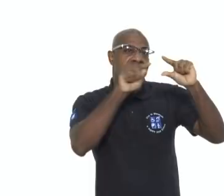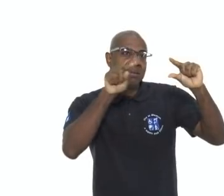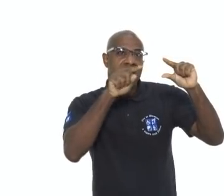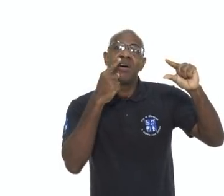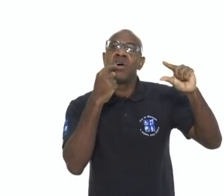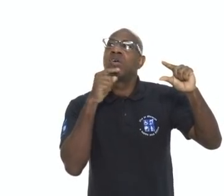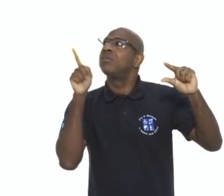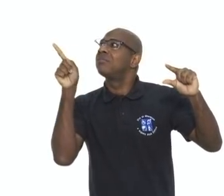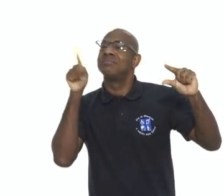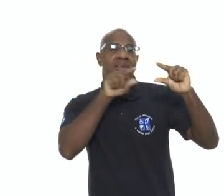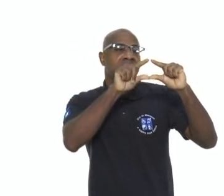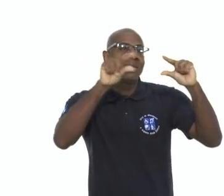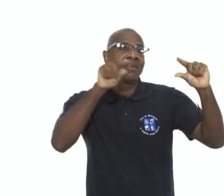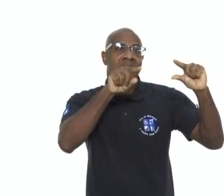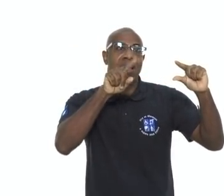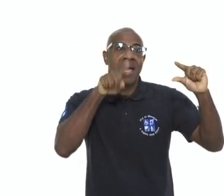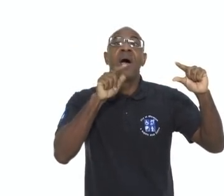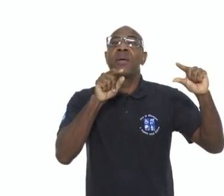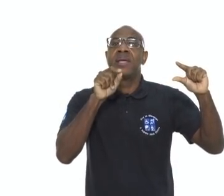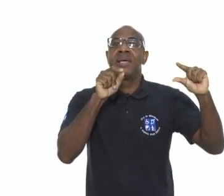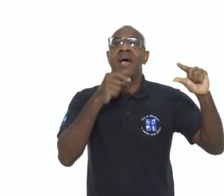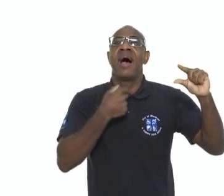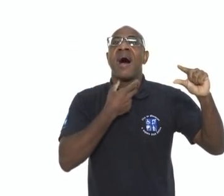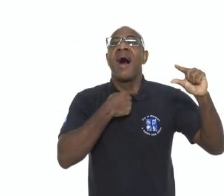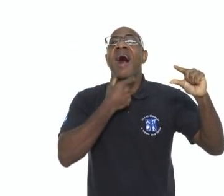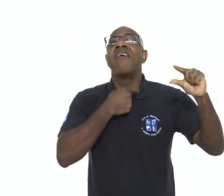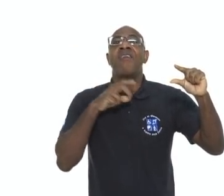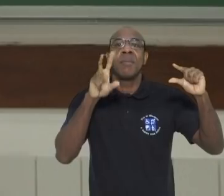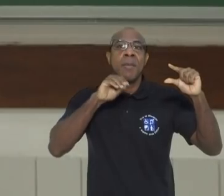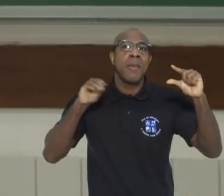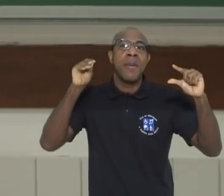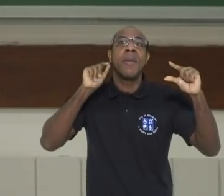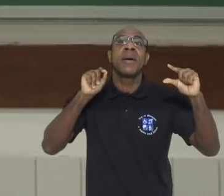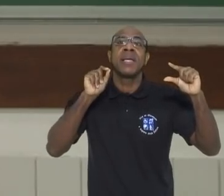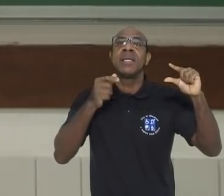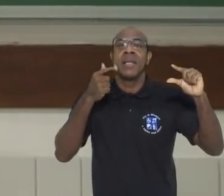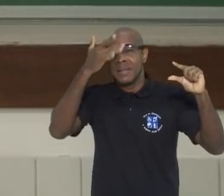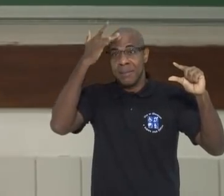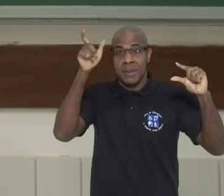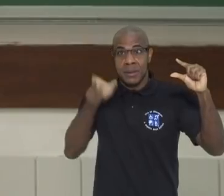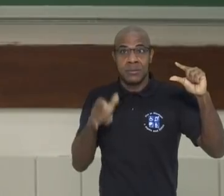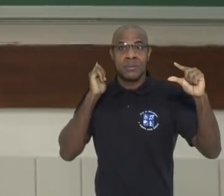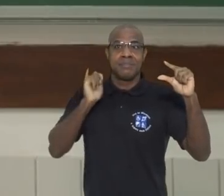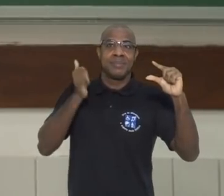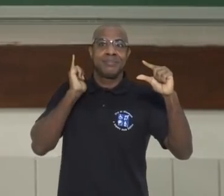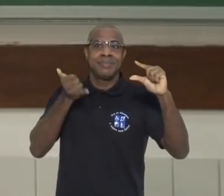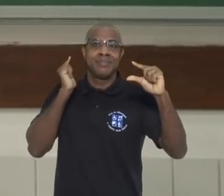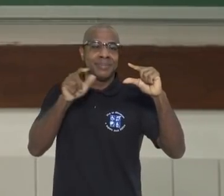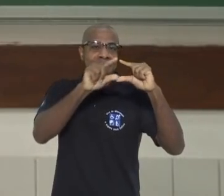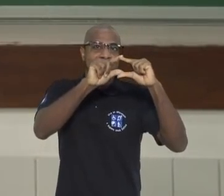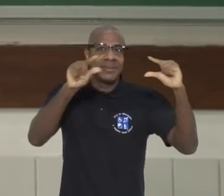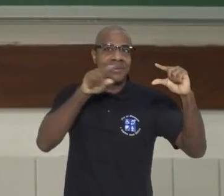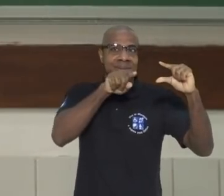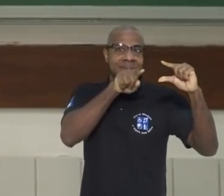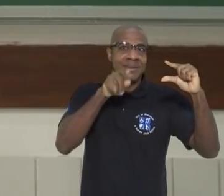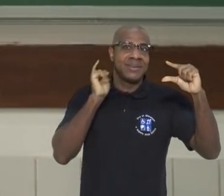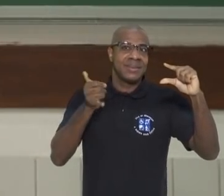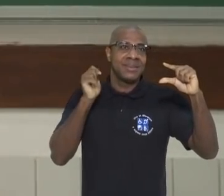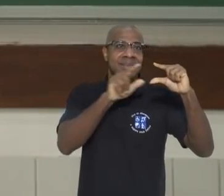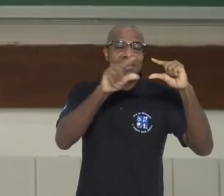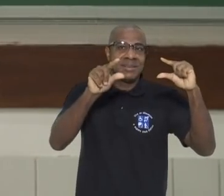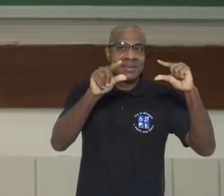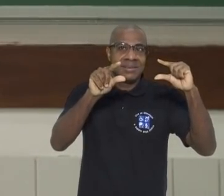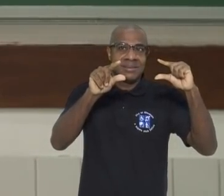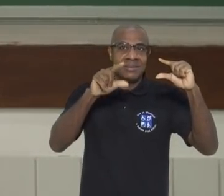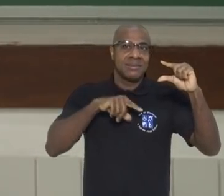a voz do narrador aqui. Então, lá no vídeo, como é um texto teatralizado, não